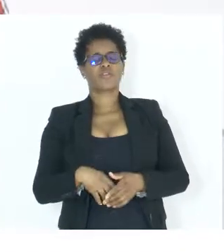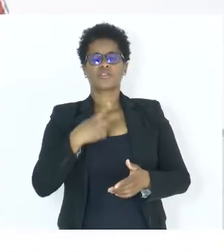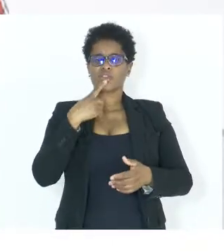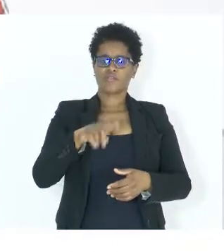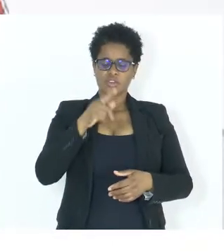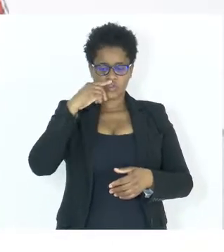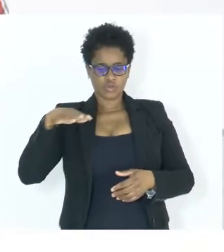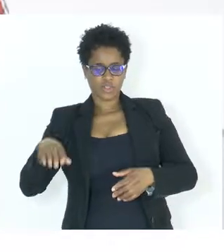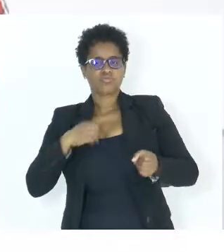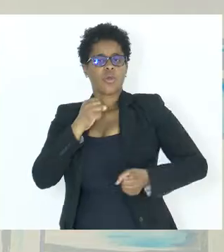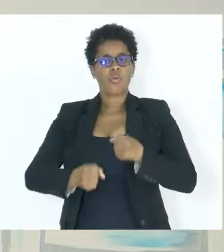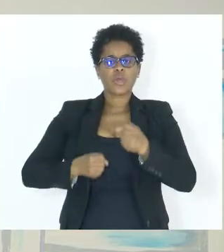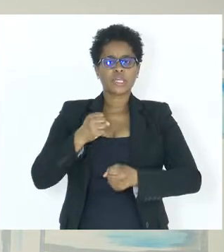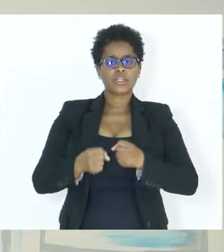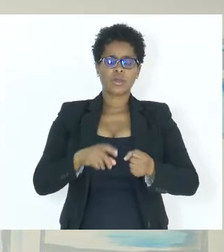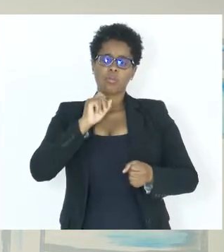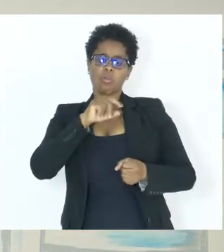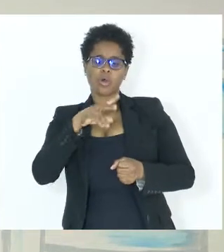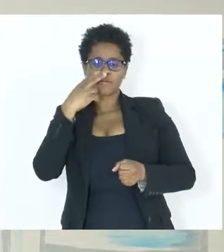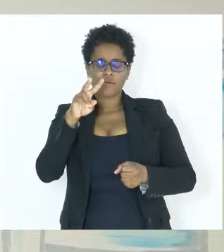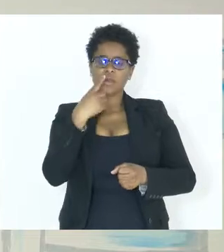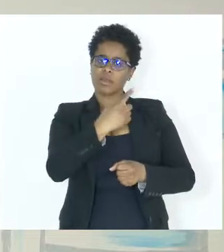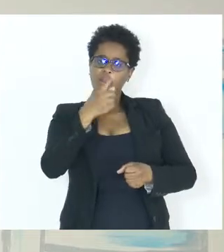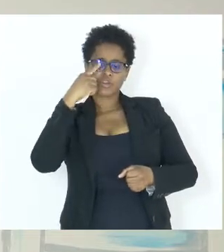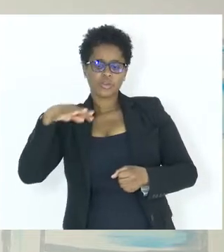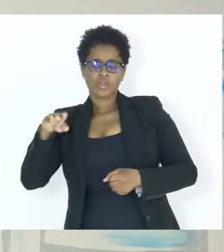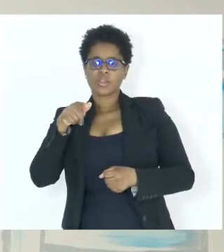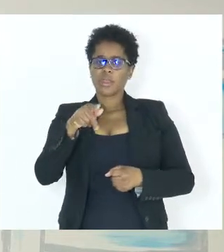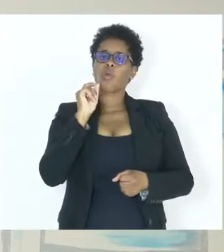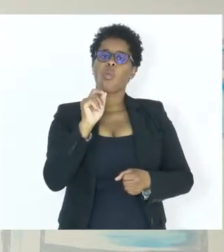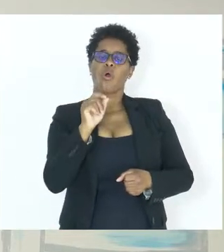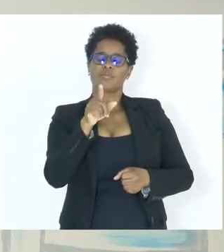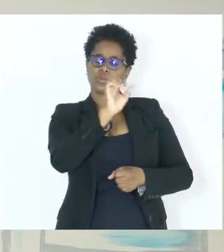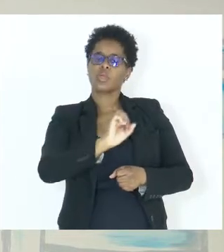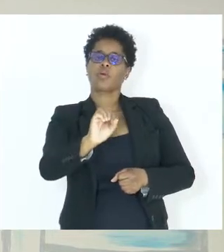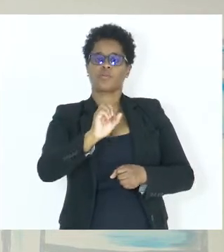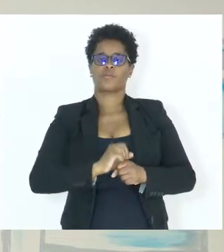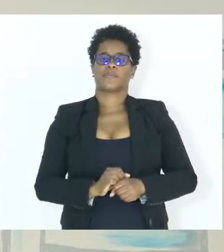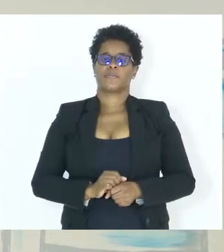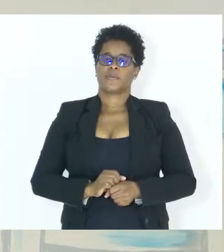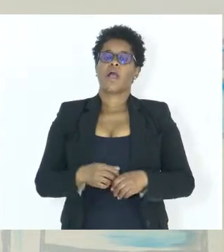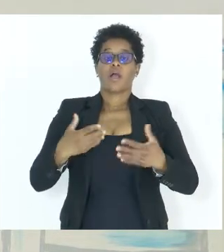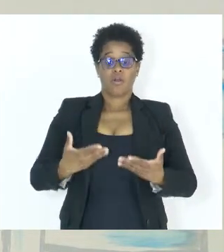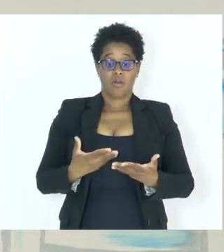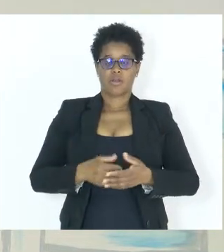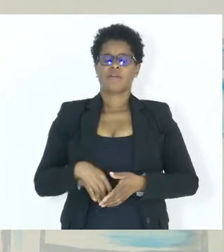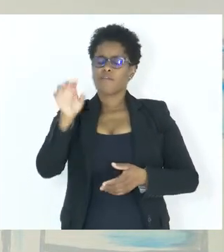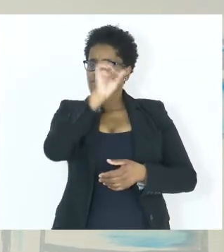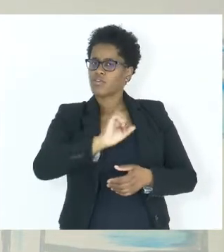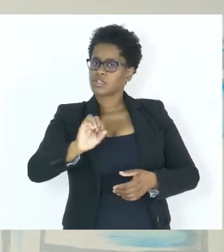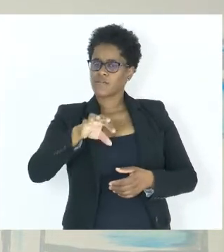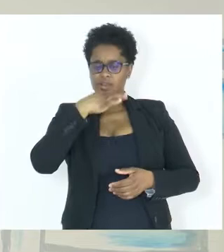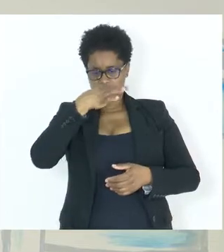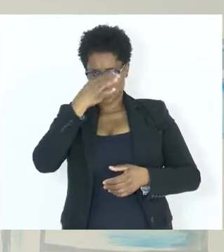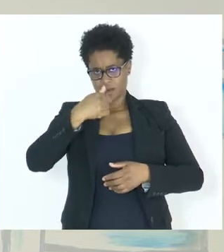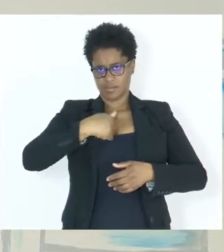os meninos na corrida. Podem ver que cada menino ali tem um nome. Bem, agora vocês vão me